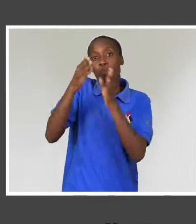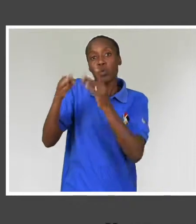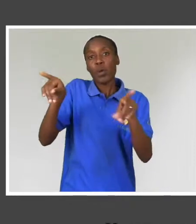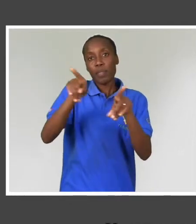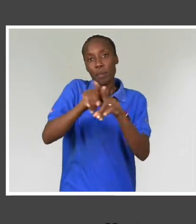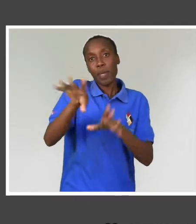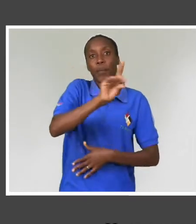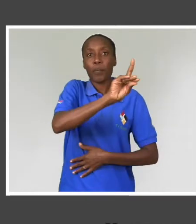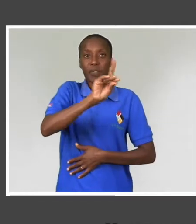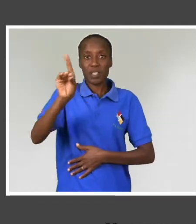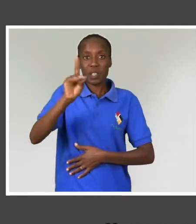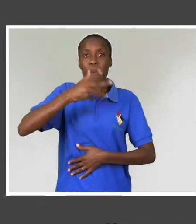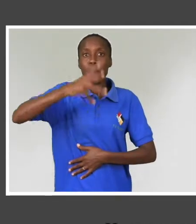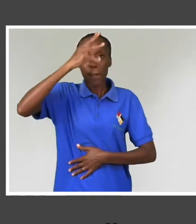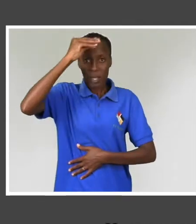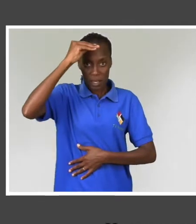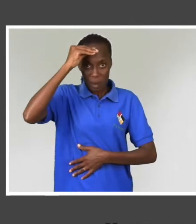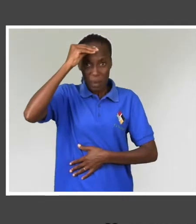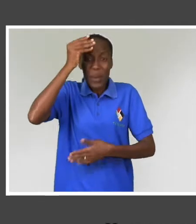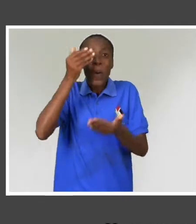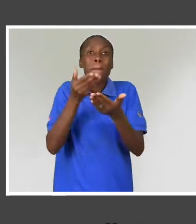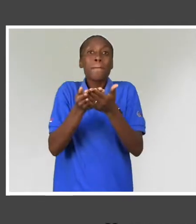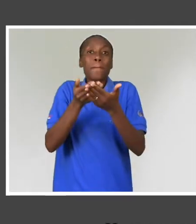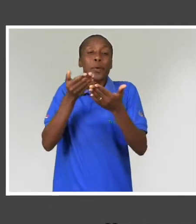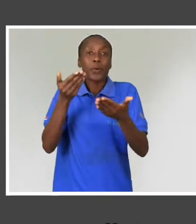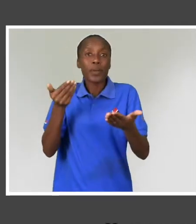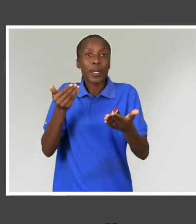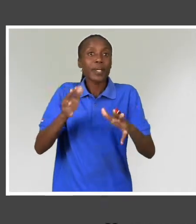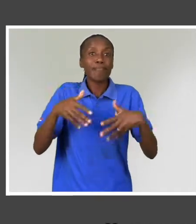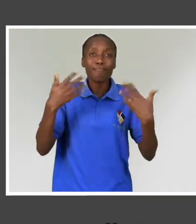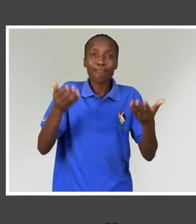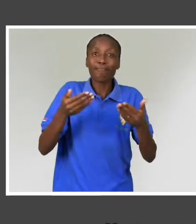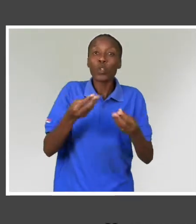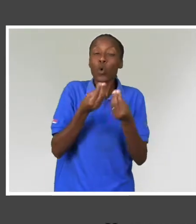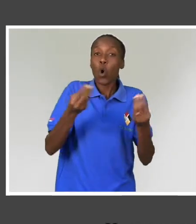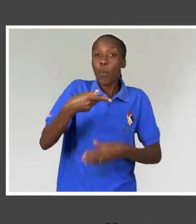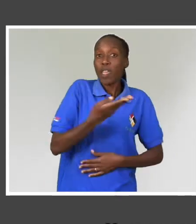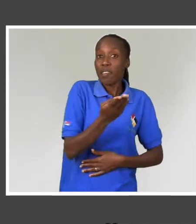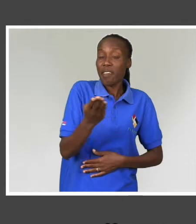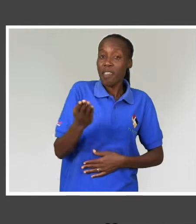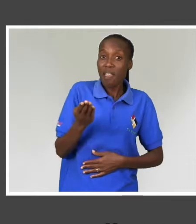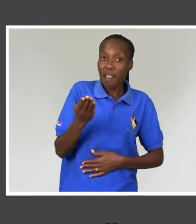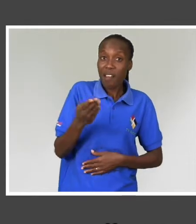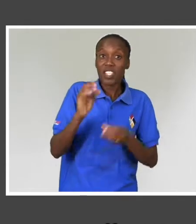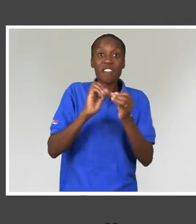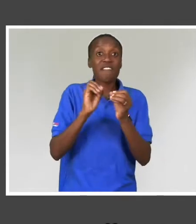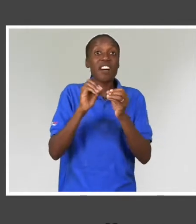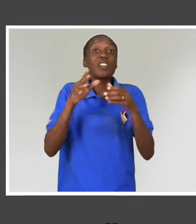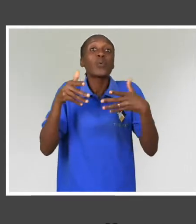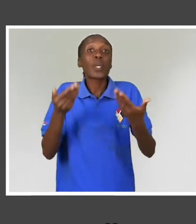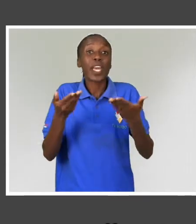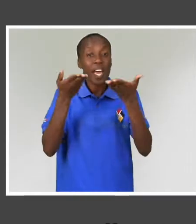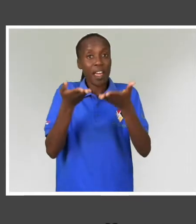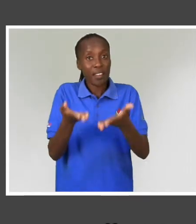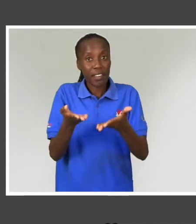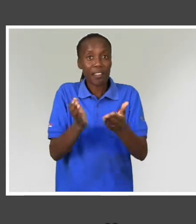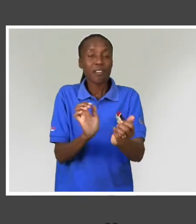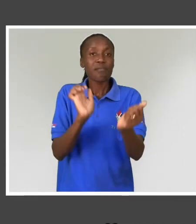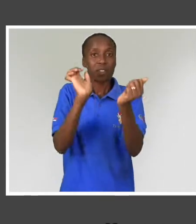conversar com as outras pessoas com deficiência para perceber melhor as razões, o dia-a-dia, como tem sido